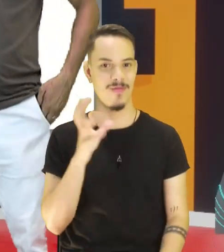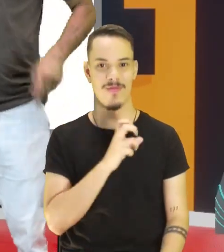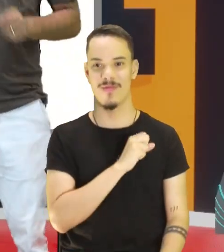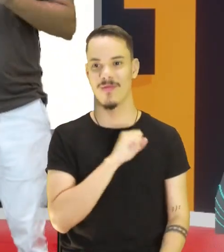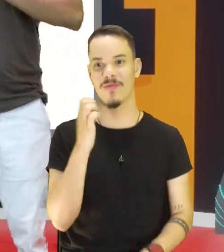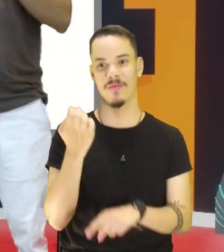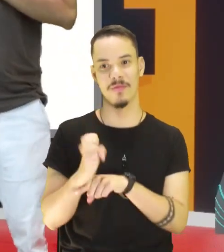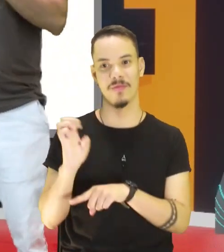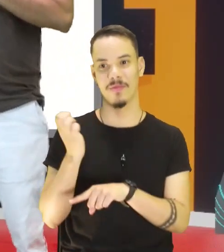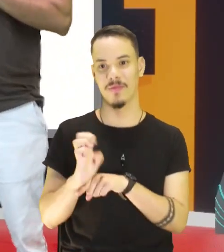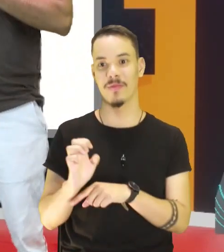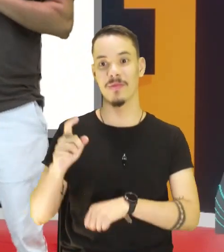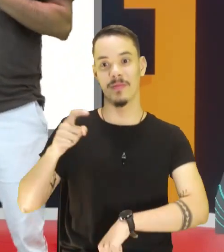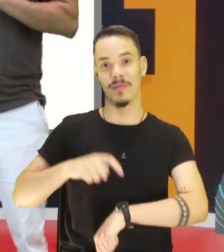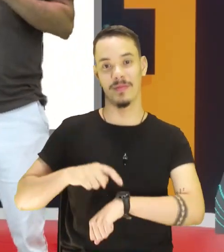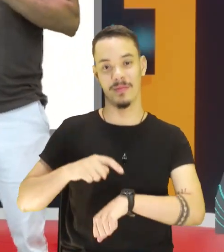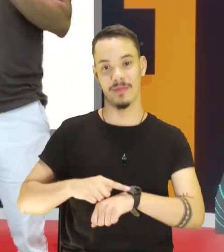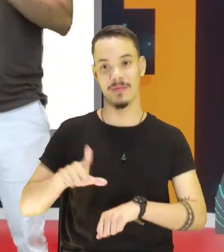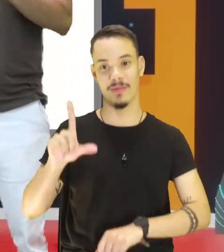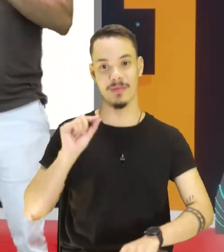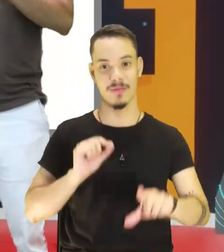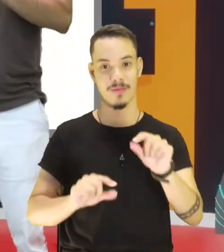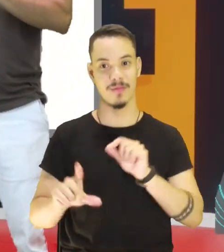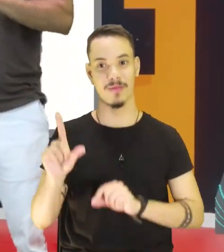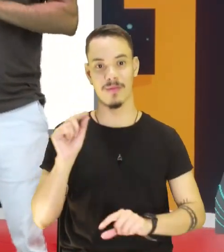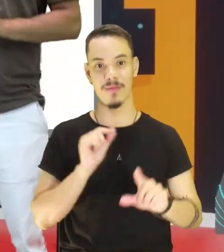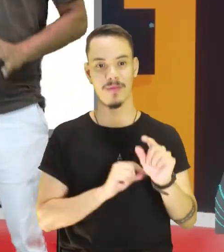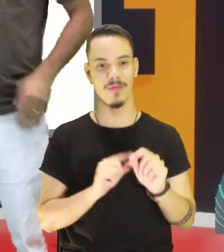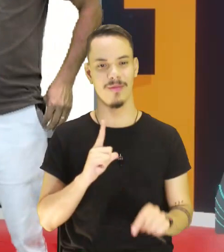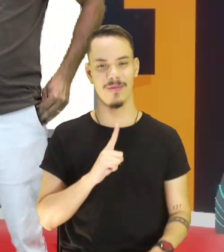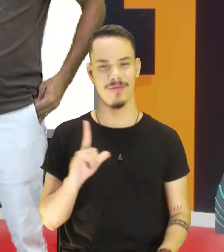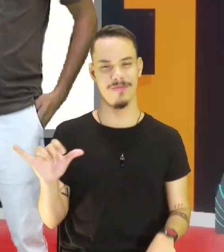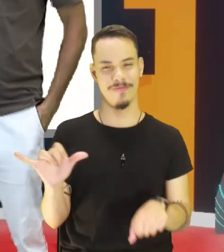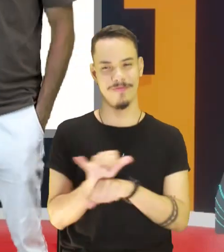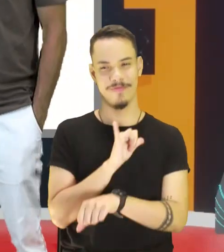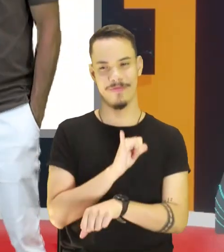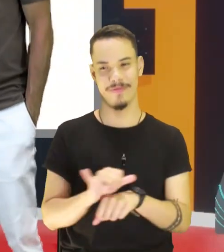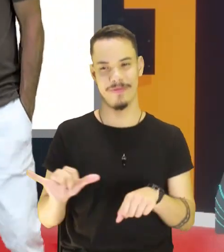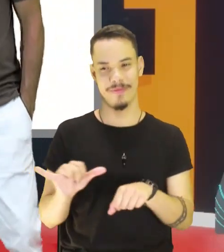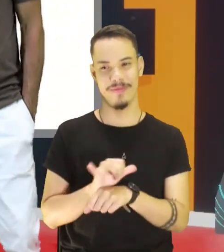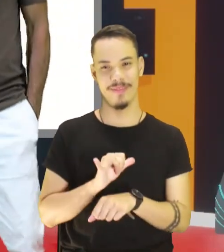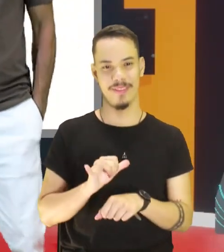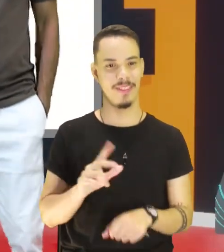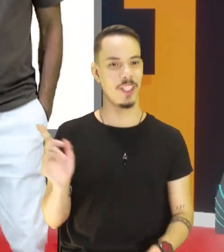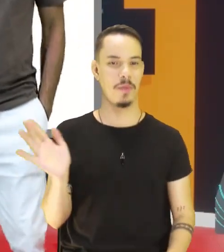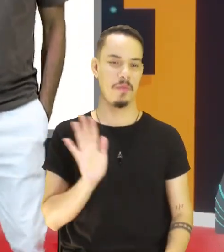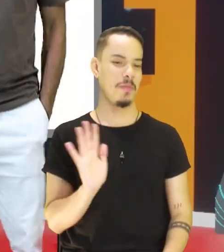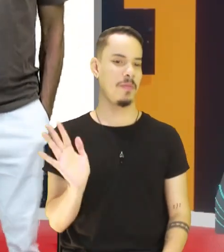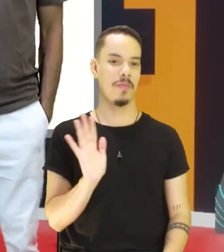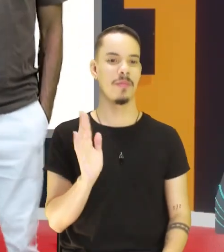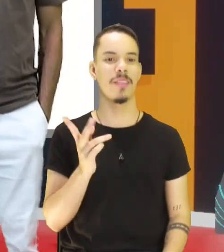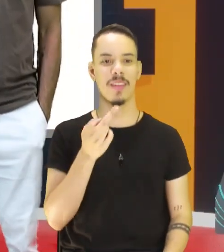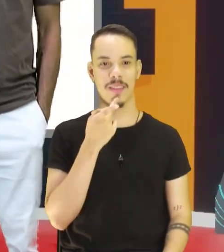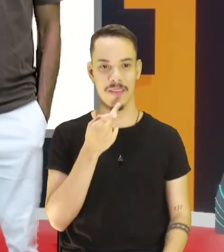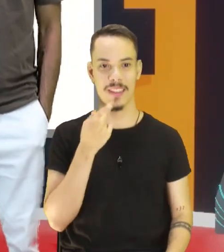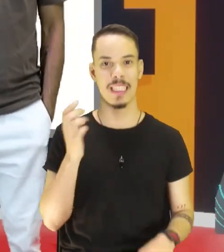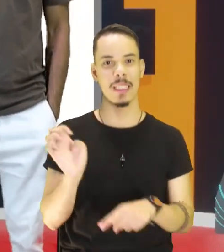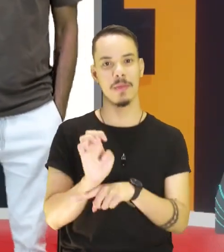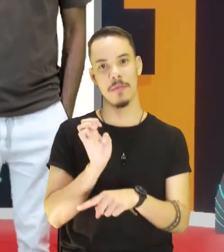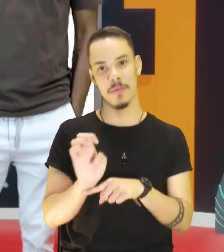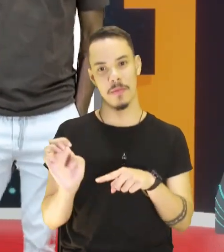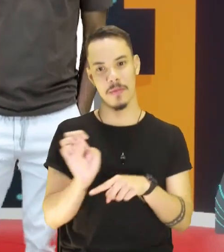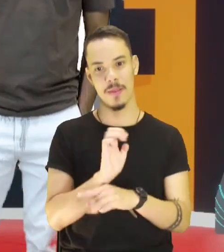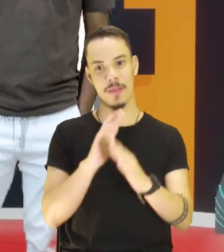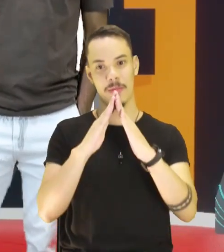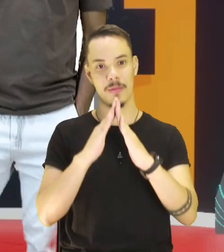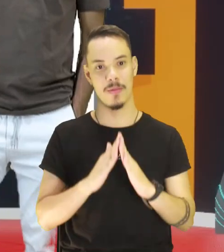Eu acho que na hora de selecionar ali, ela foi, sabe, tendenciosa. Não. Eu sempre digo, Espigão mora no meu coração,